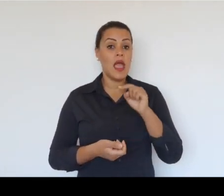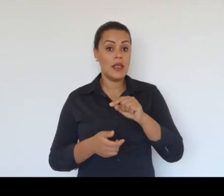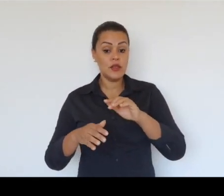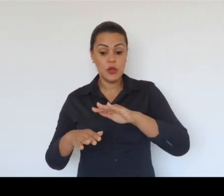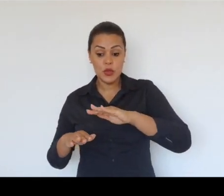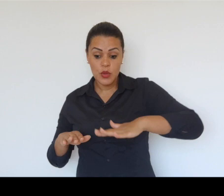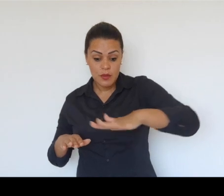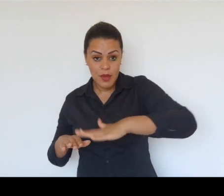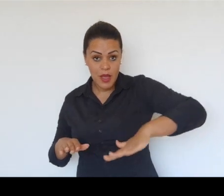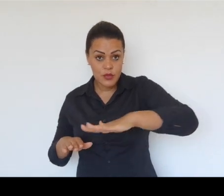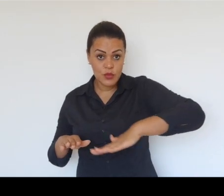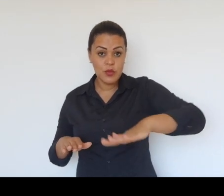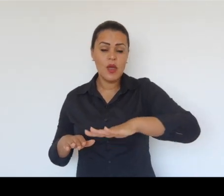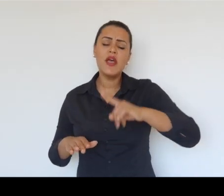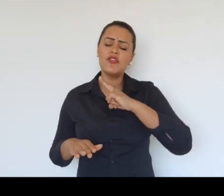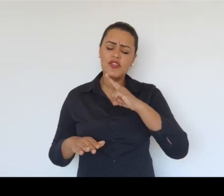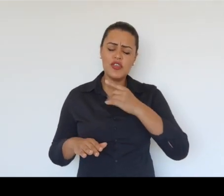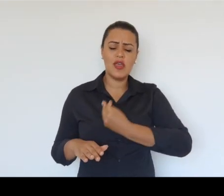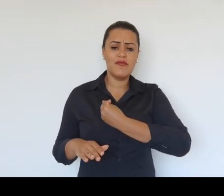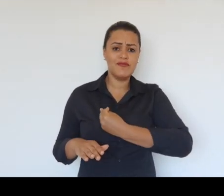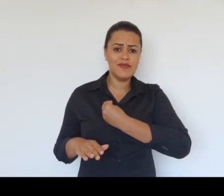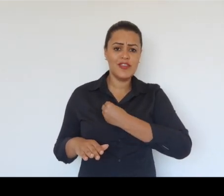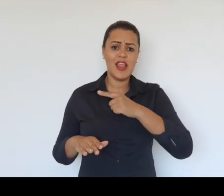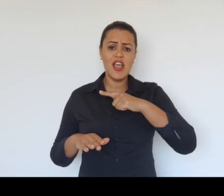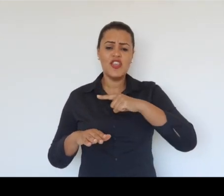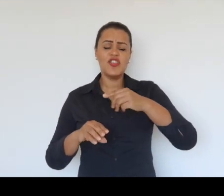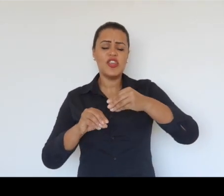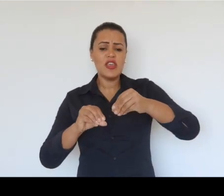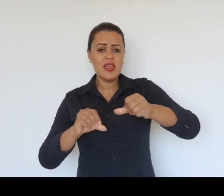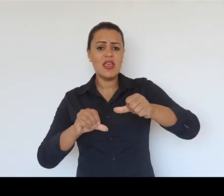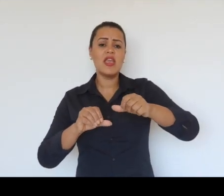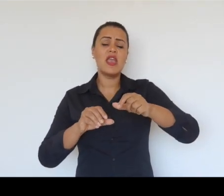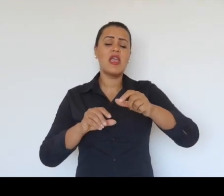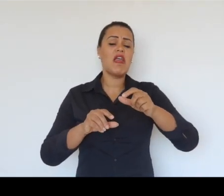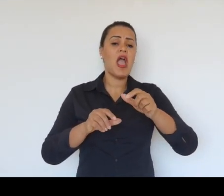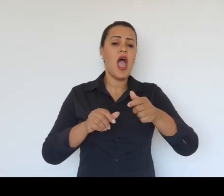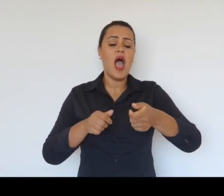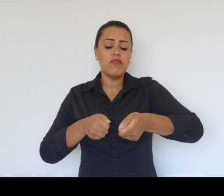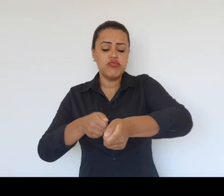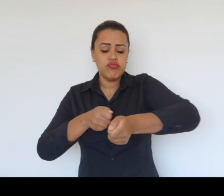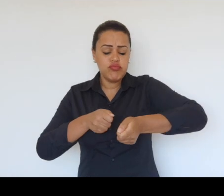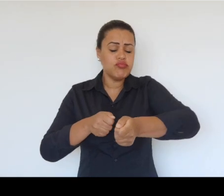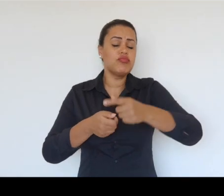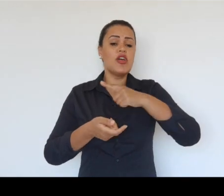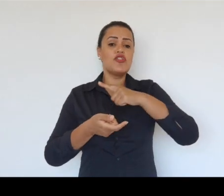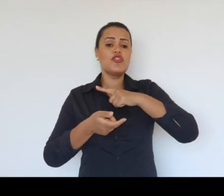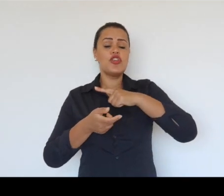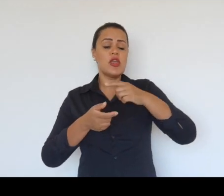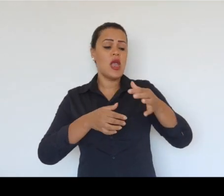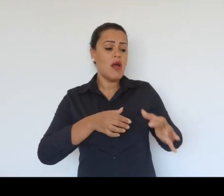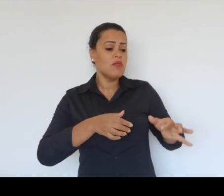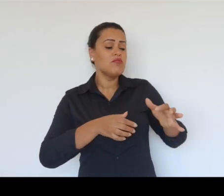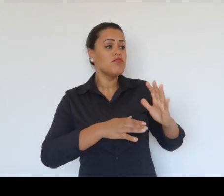Esse local, esse espaço aqui tinha morador, tinha engenho de farinha, aqui ao lado tem um bambuzal, bem típico de casa de